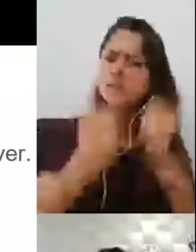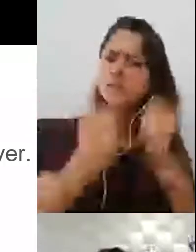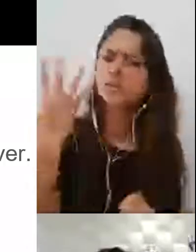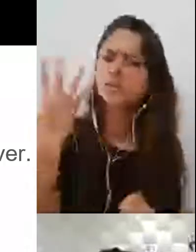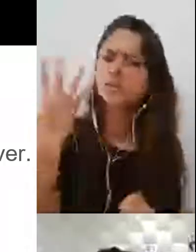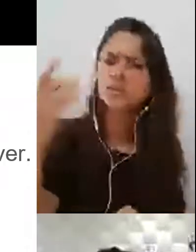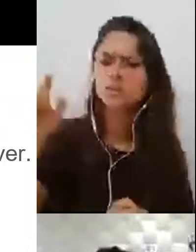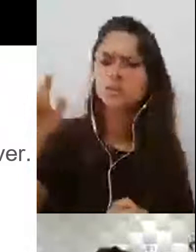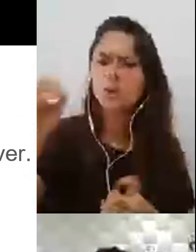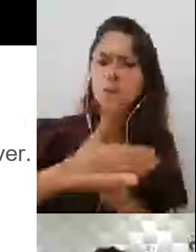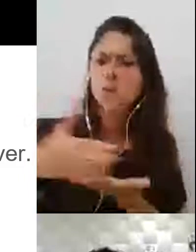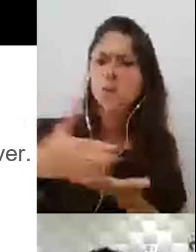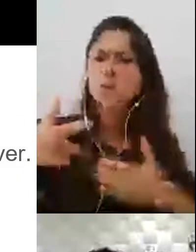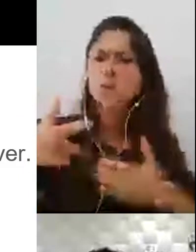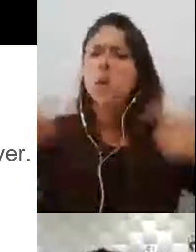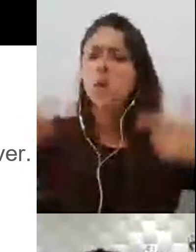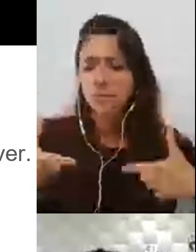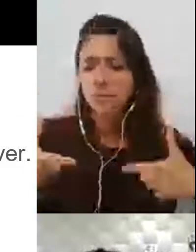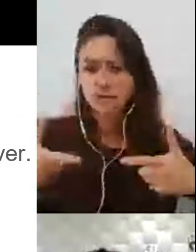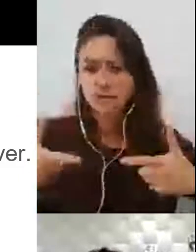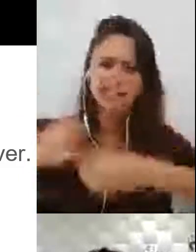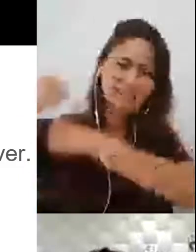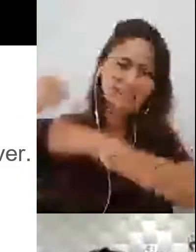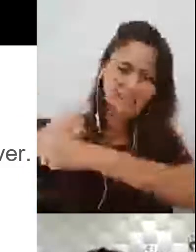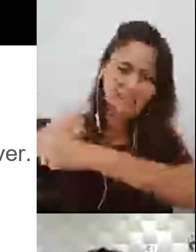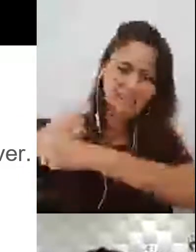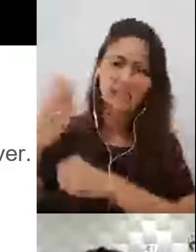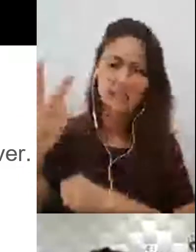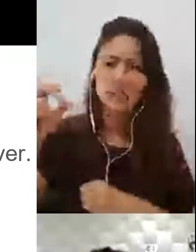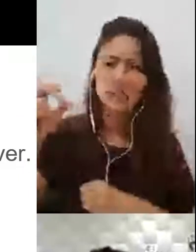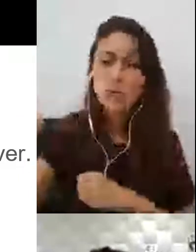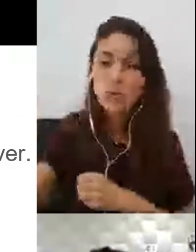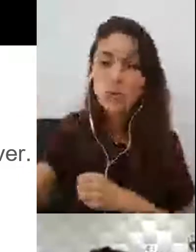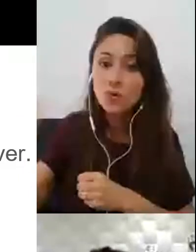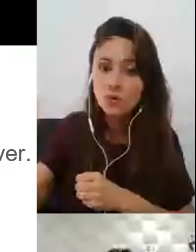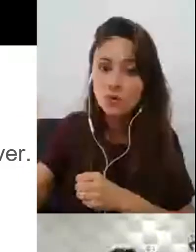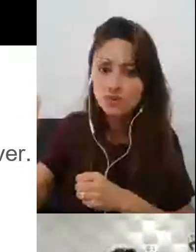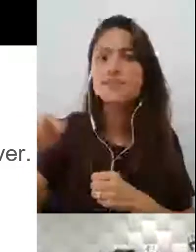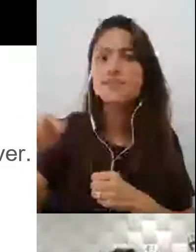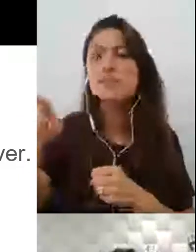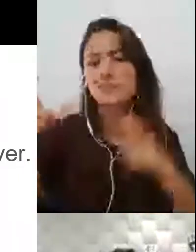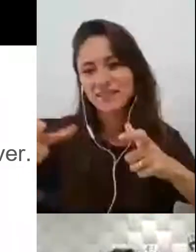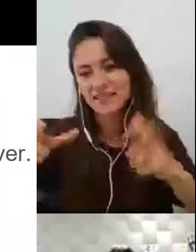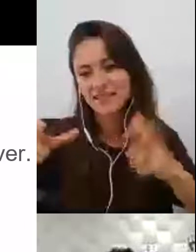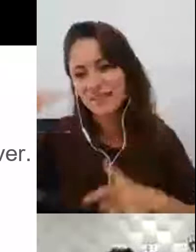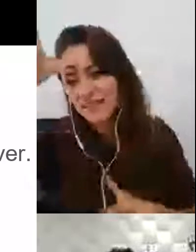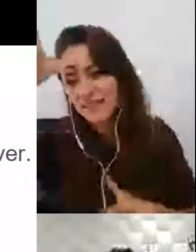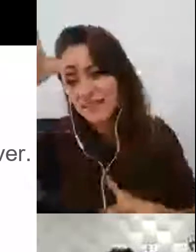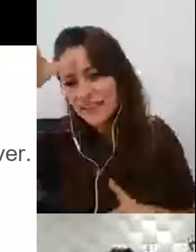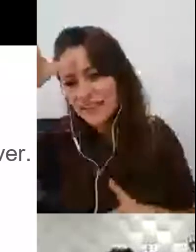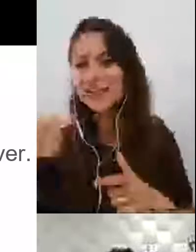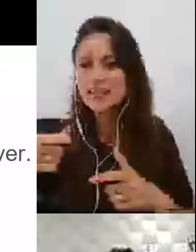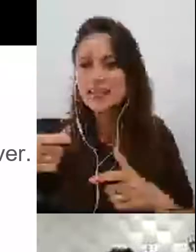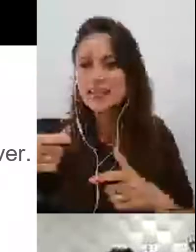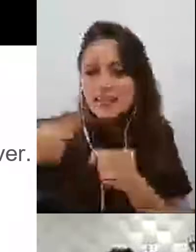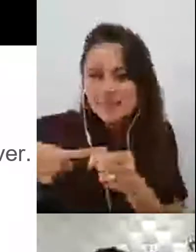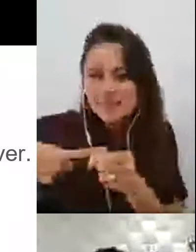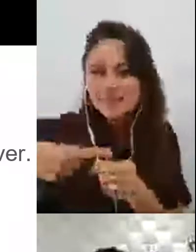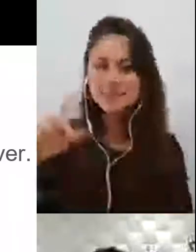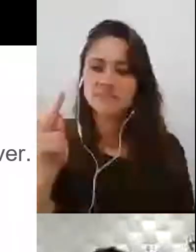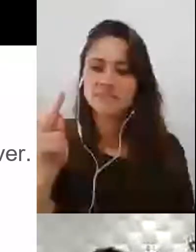A indústria 4.0 surgiu lá em 2011, na Feira de Hannover, que é a maior feira mecânica